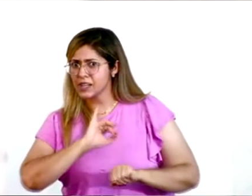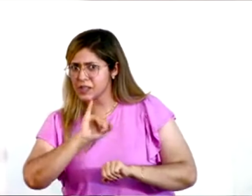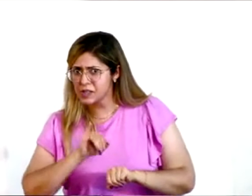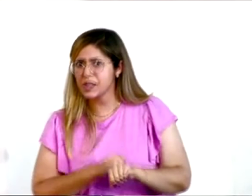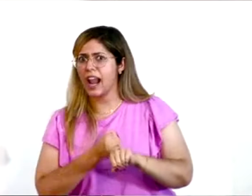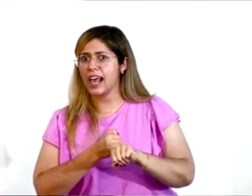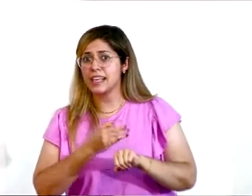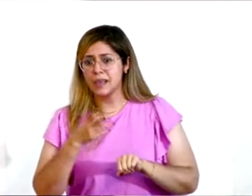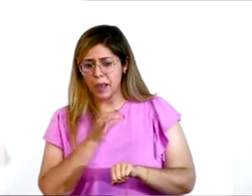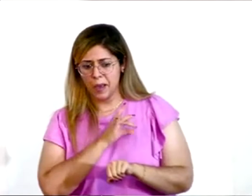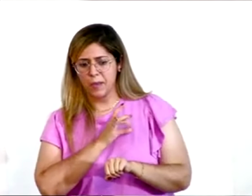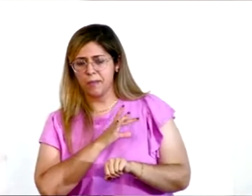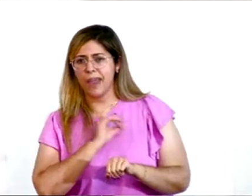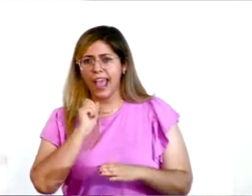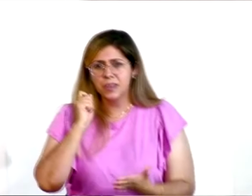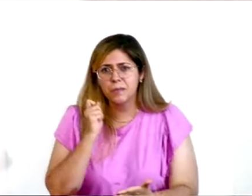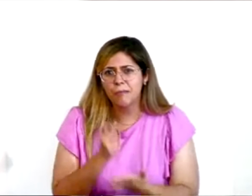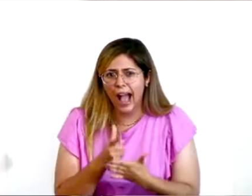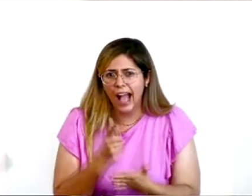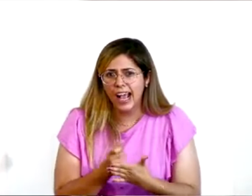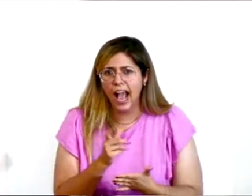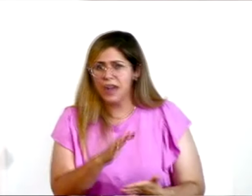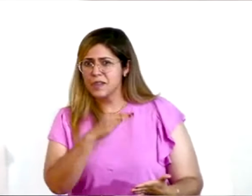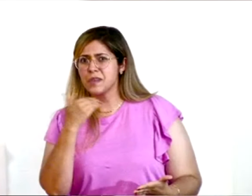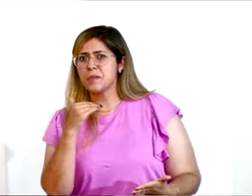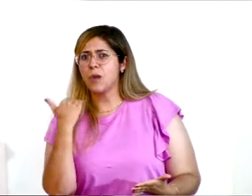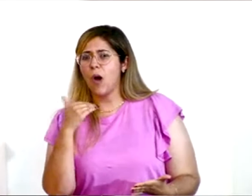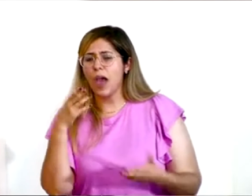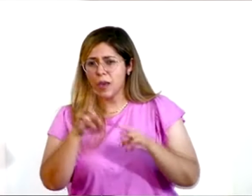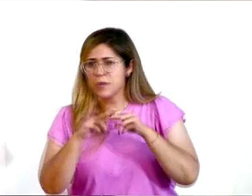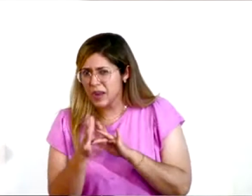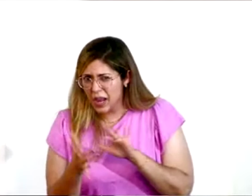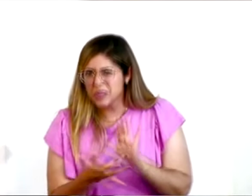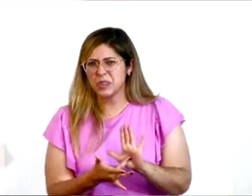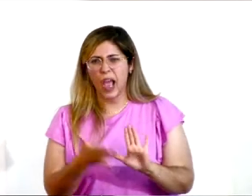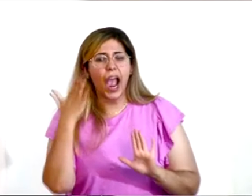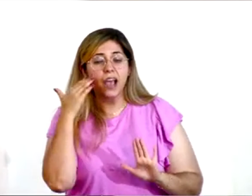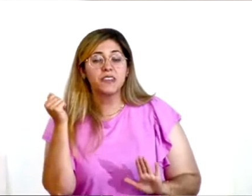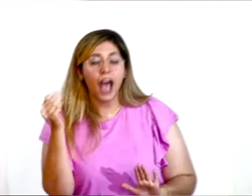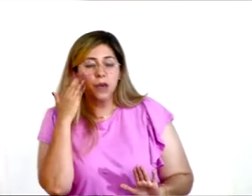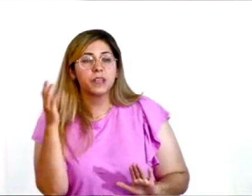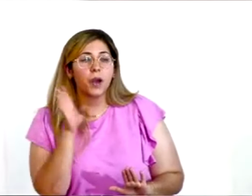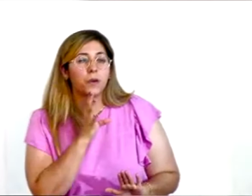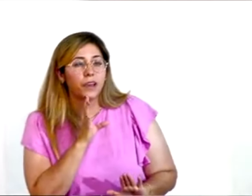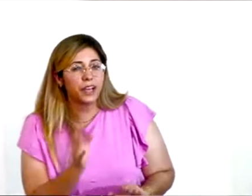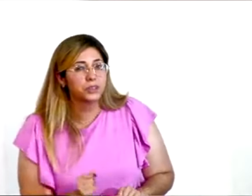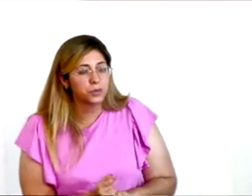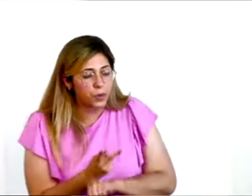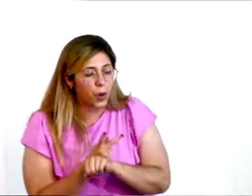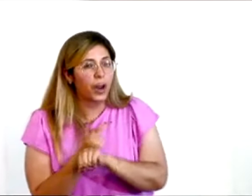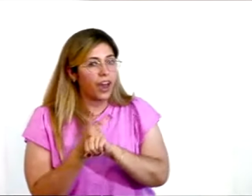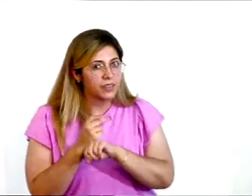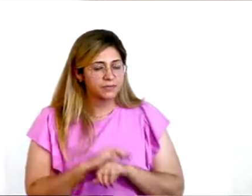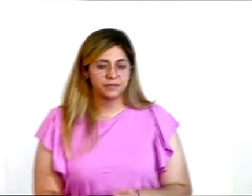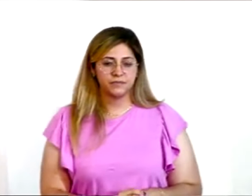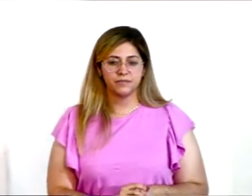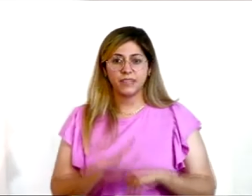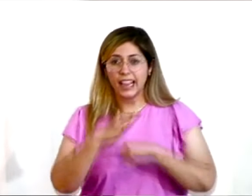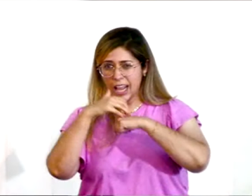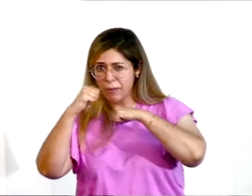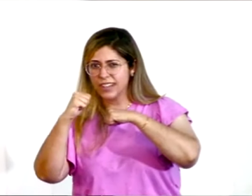não querem pagar com as suas próprias vidas por serem sectários. Eu sei aonde eles estão. Estão em Damasco. Estão nos